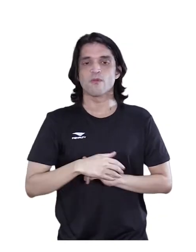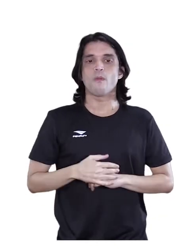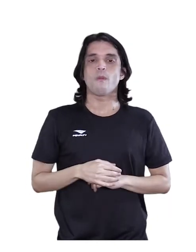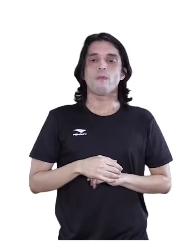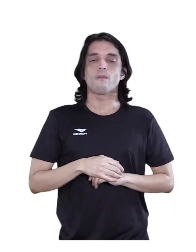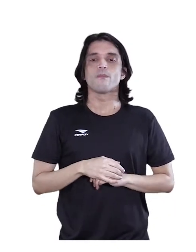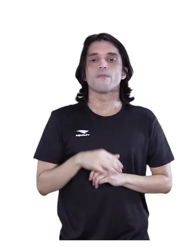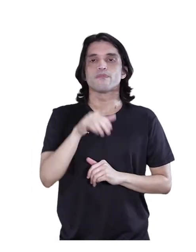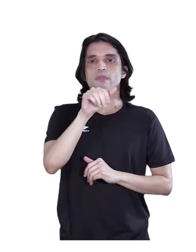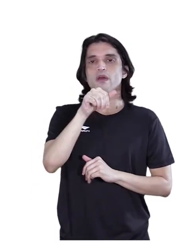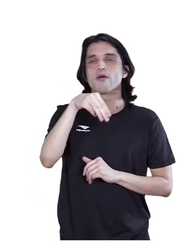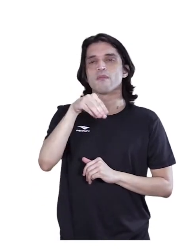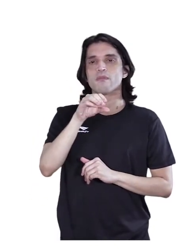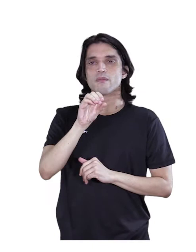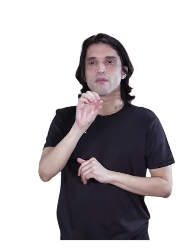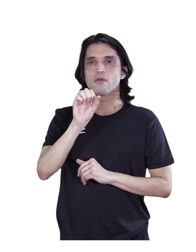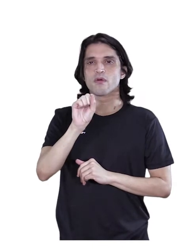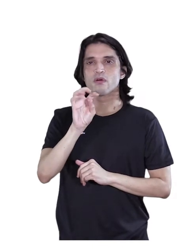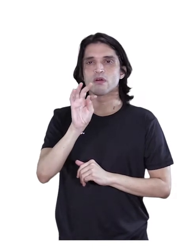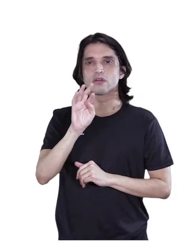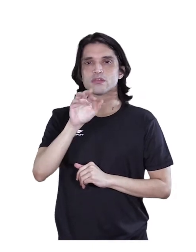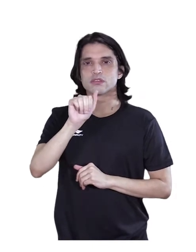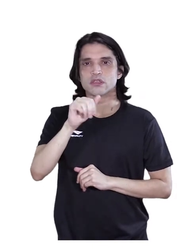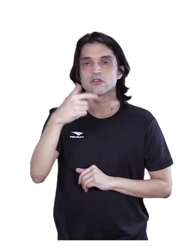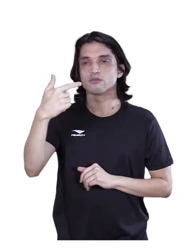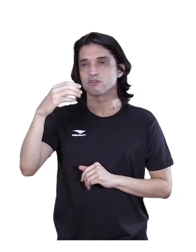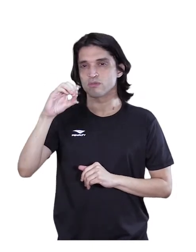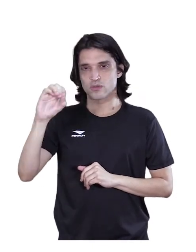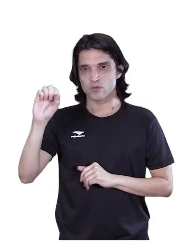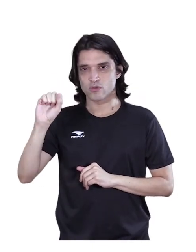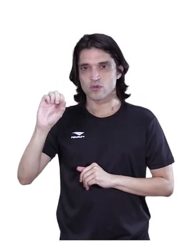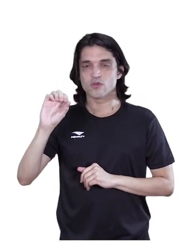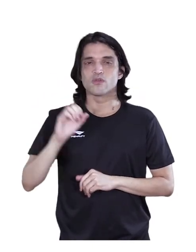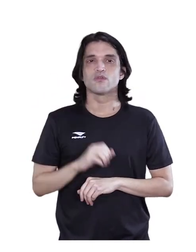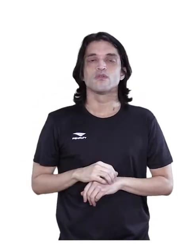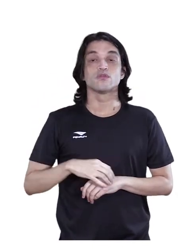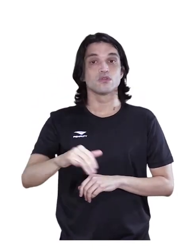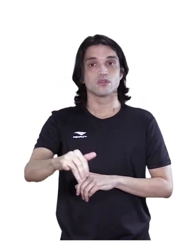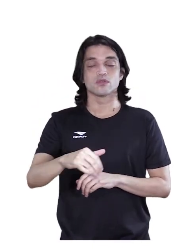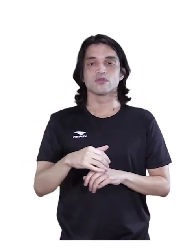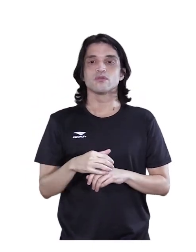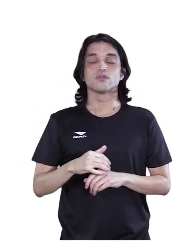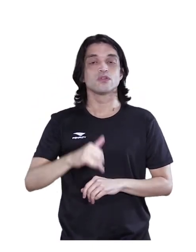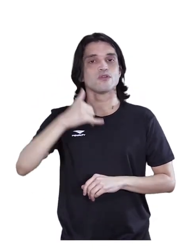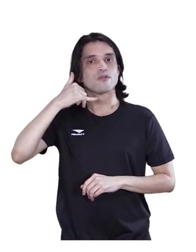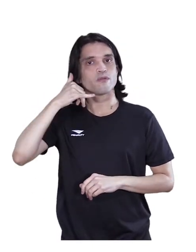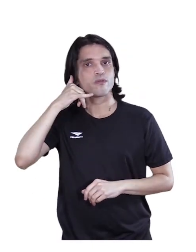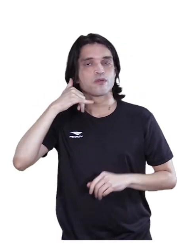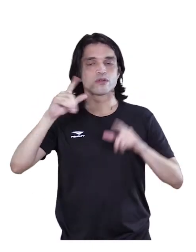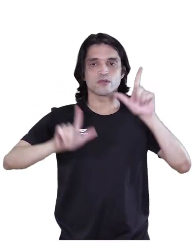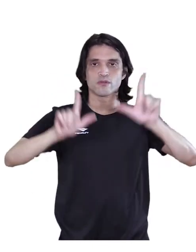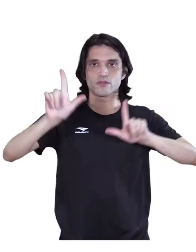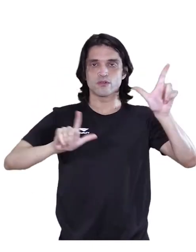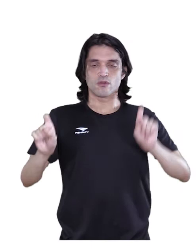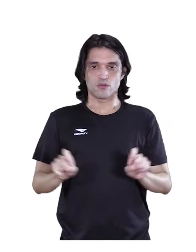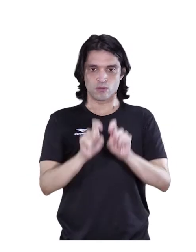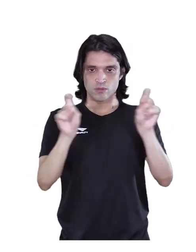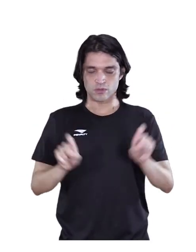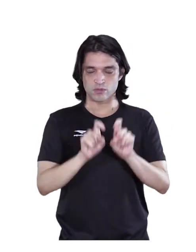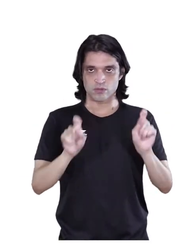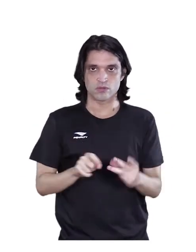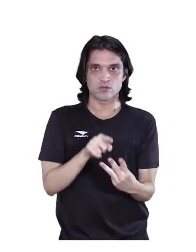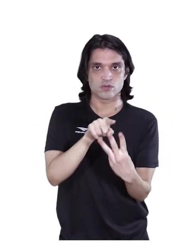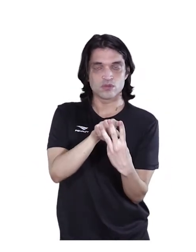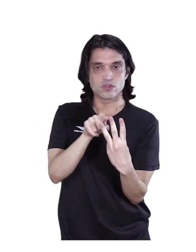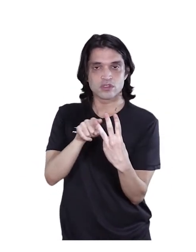do PNAD, de 2008, o telefone, a televisão e o computador estão entre os bens de consumo mais